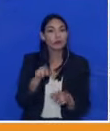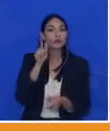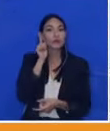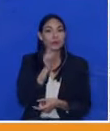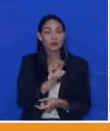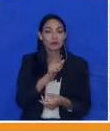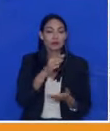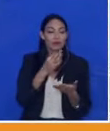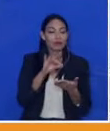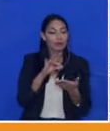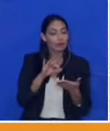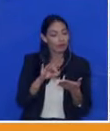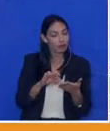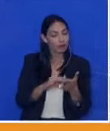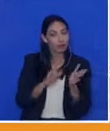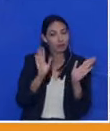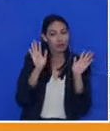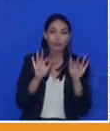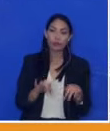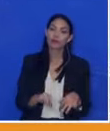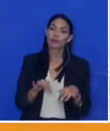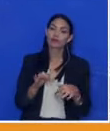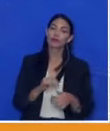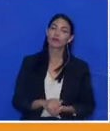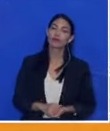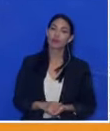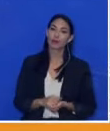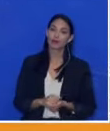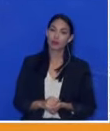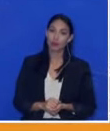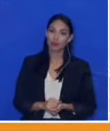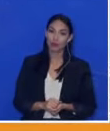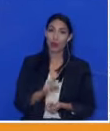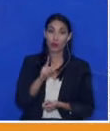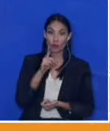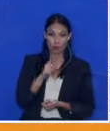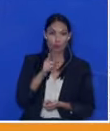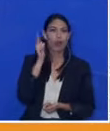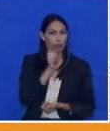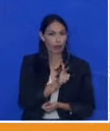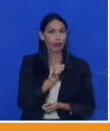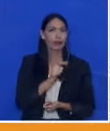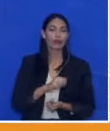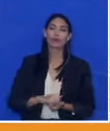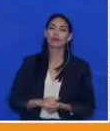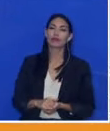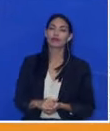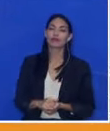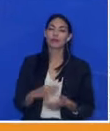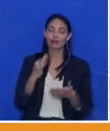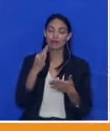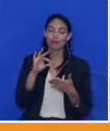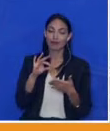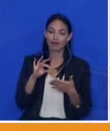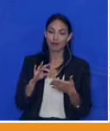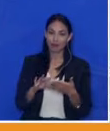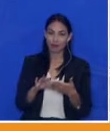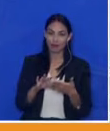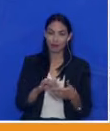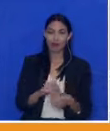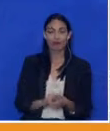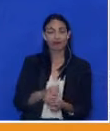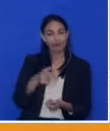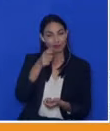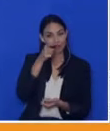Então, lembre de conferir a sua aposta bem direitinho, porque você vai ganhar. Para conferir e validar o sorteio, continuamos aqui